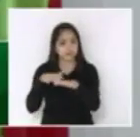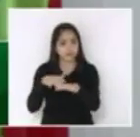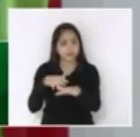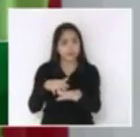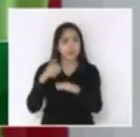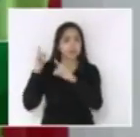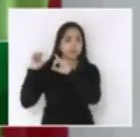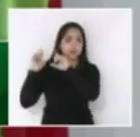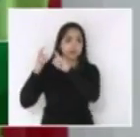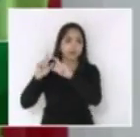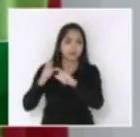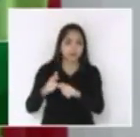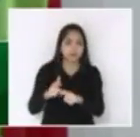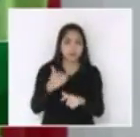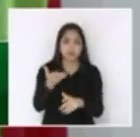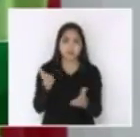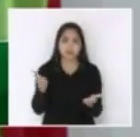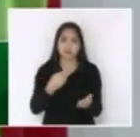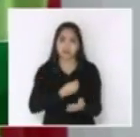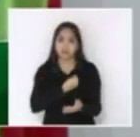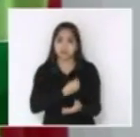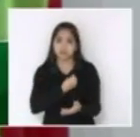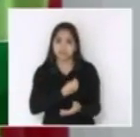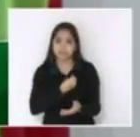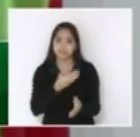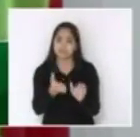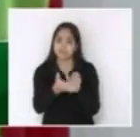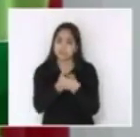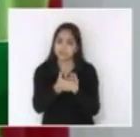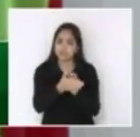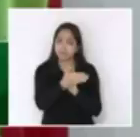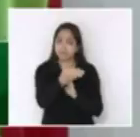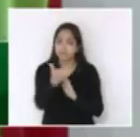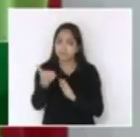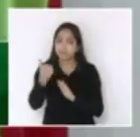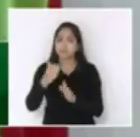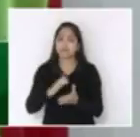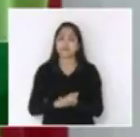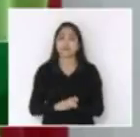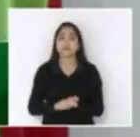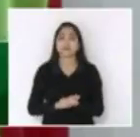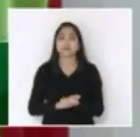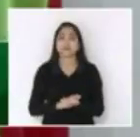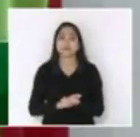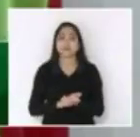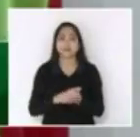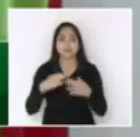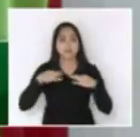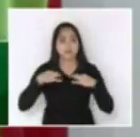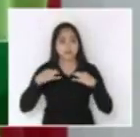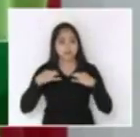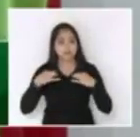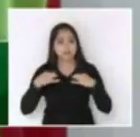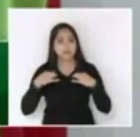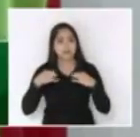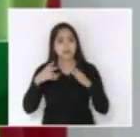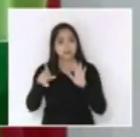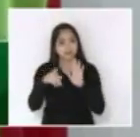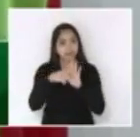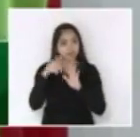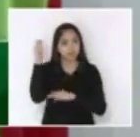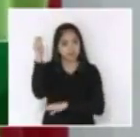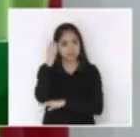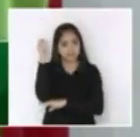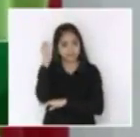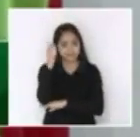fazem presente. Parabéns aí pela forma característica, folclórica, que abrilhantam essa